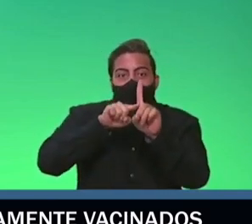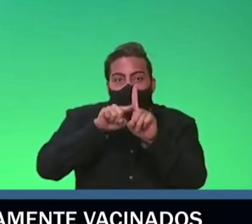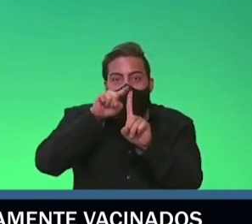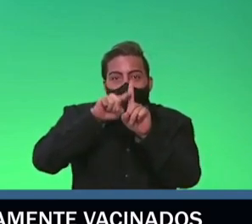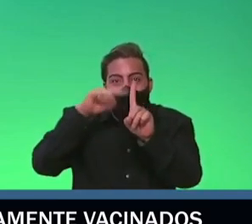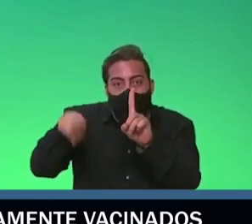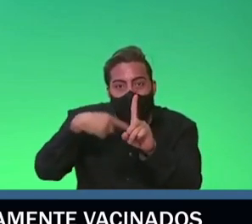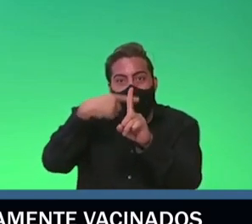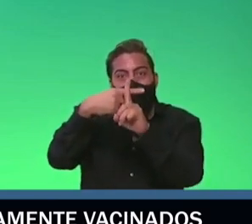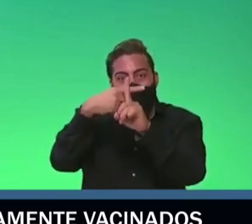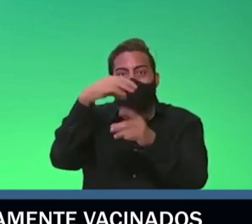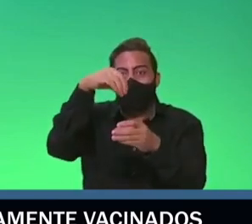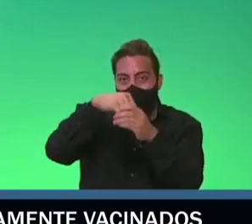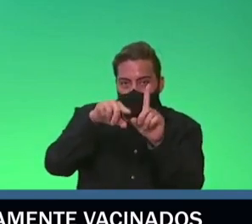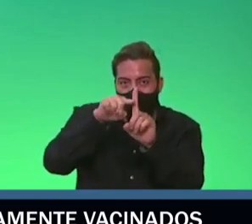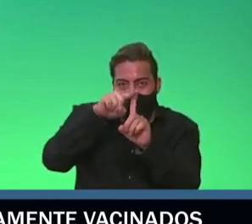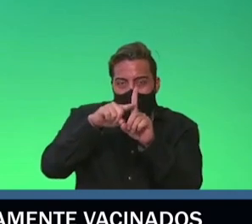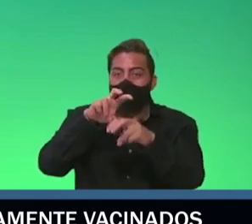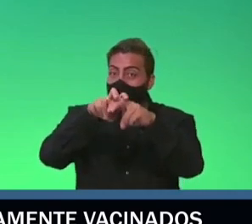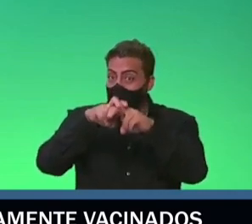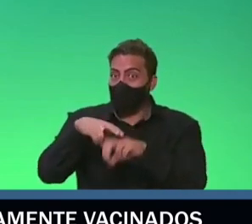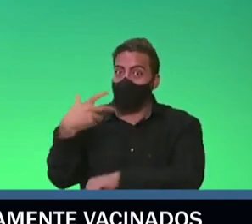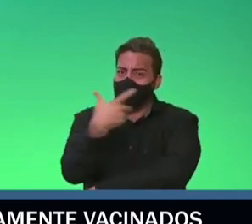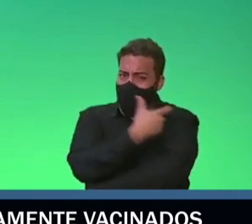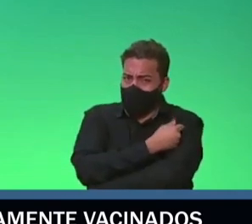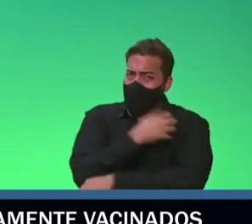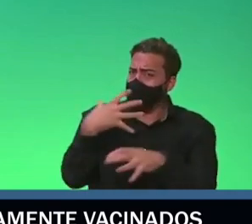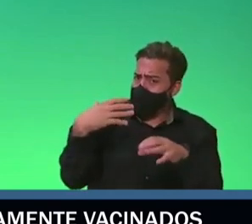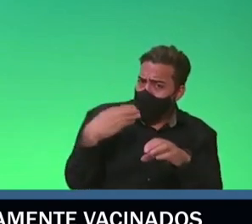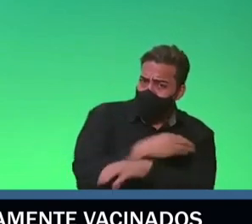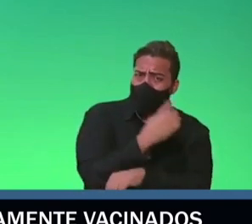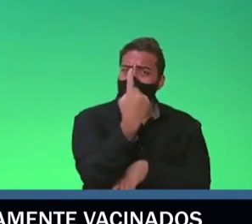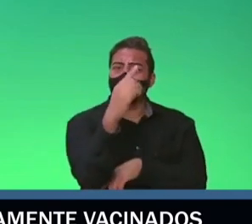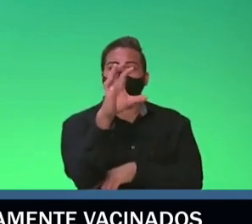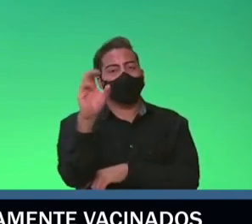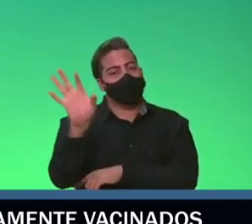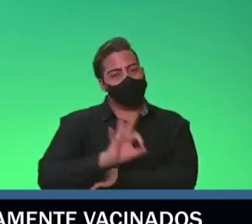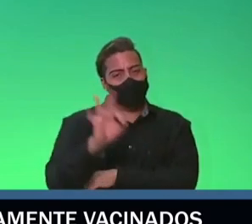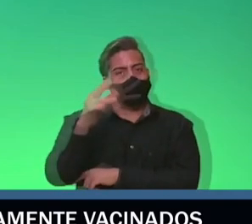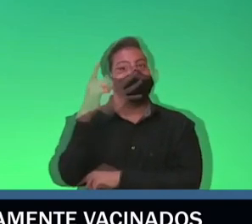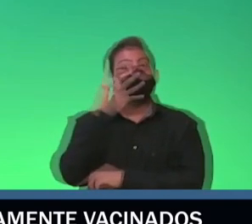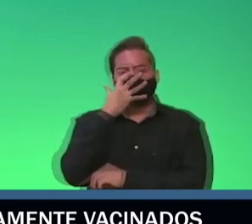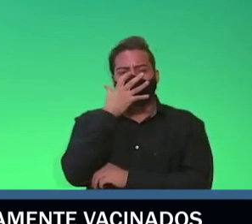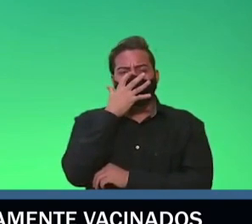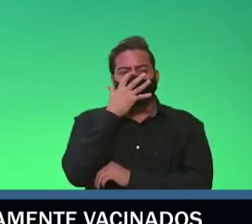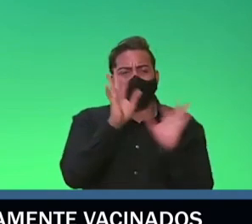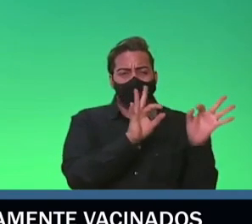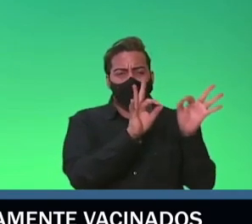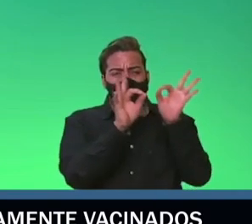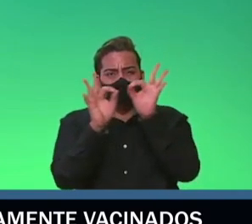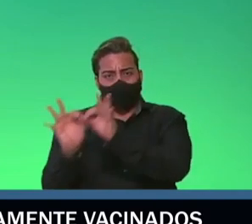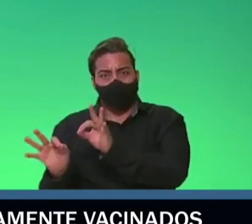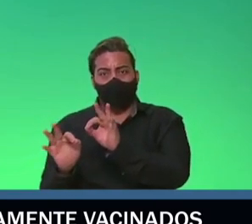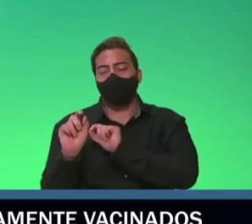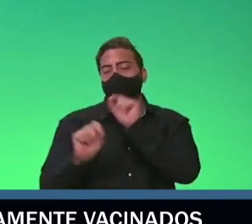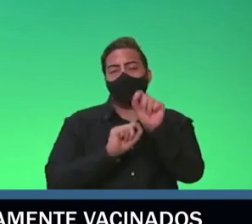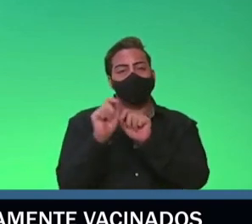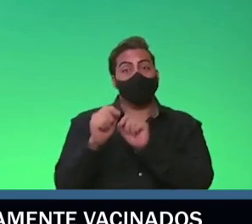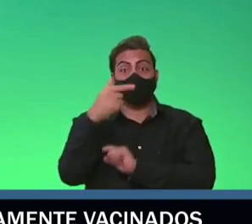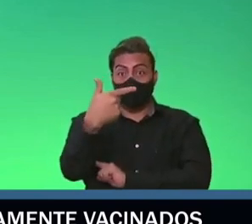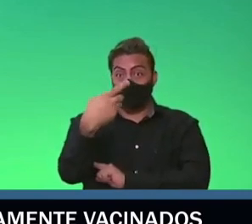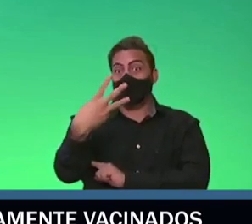adicionais por isso que esse percentual atinge esse patamar acima de 100 porcento 23